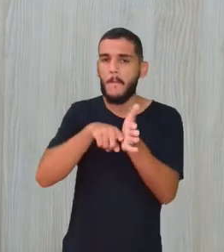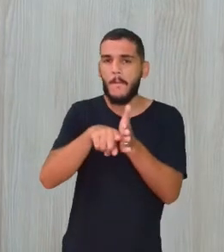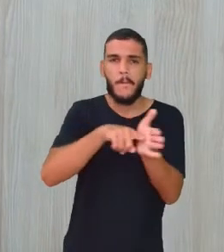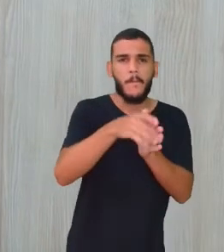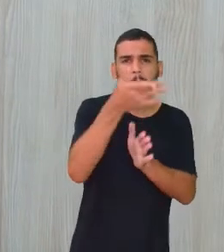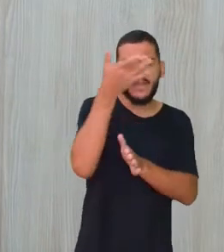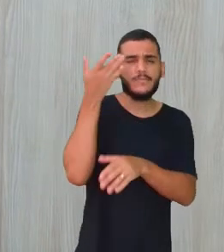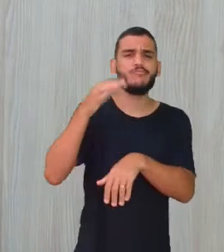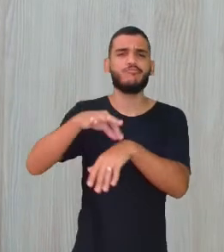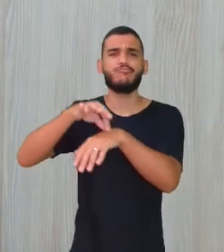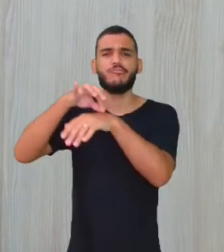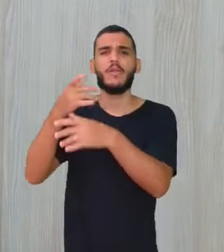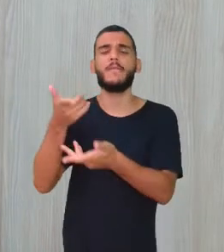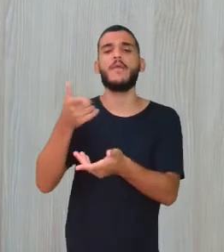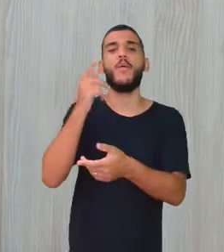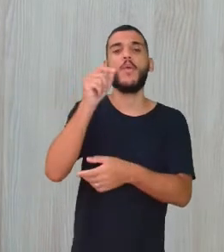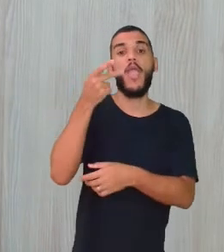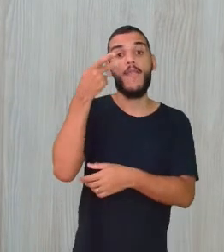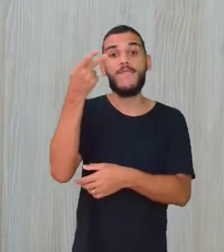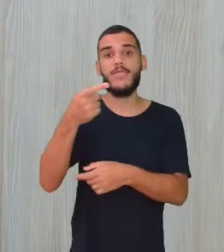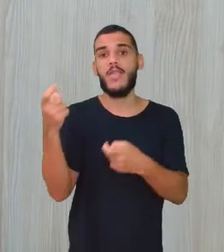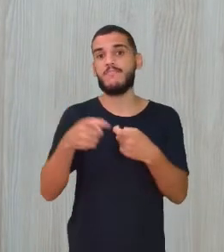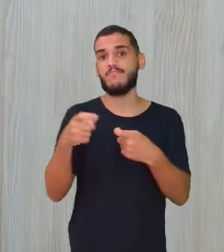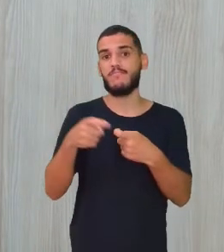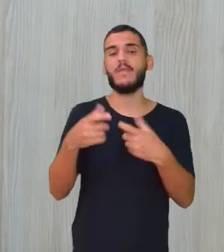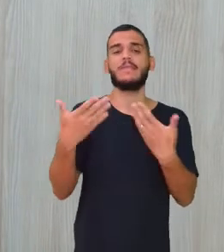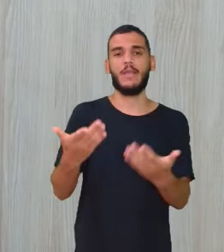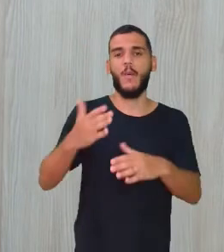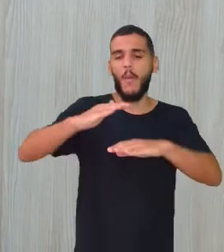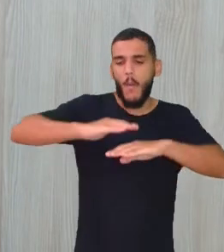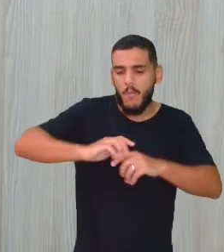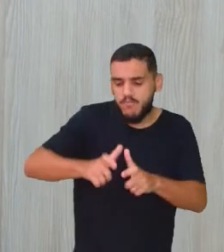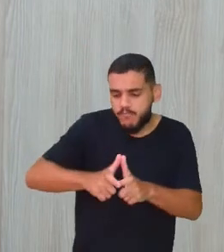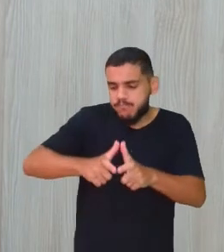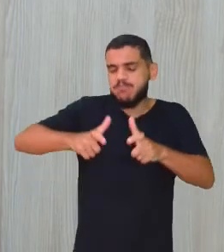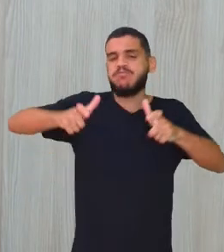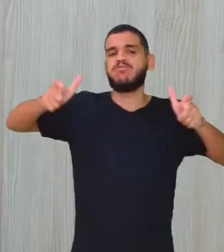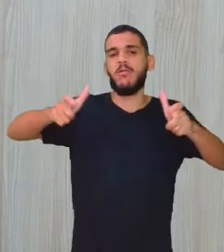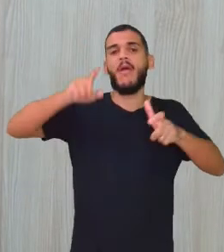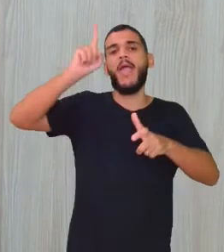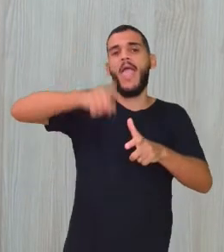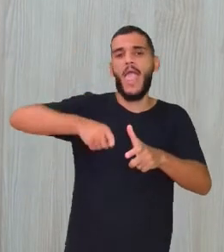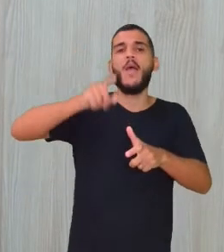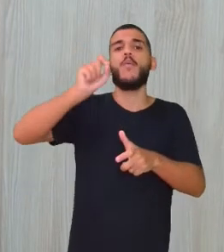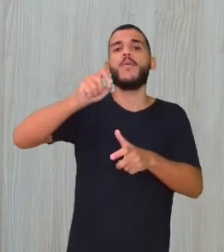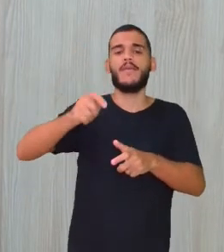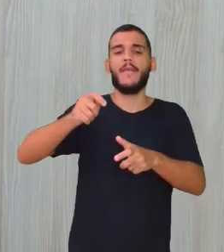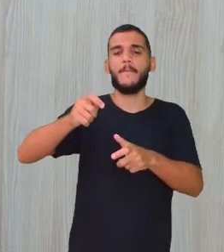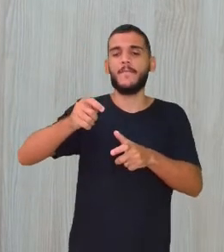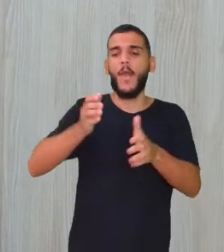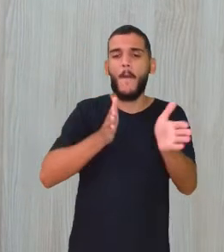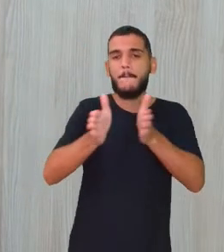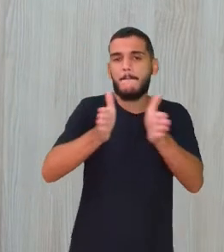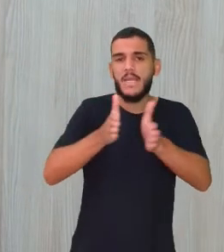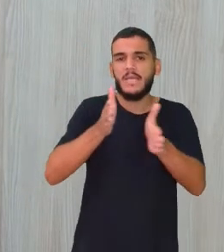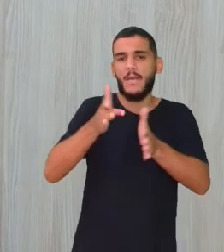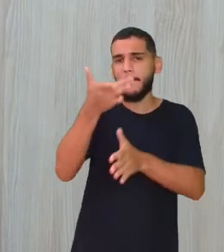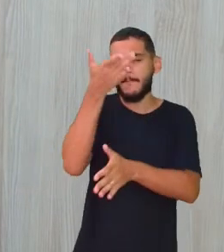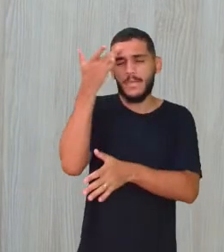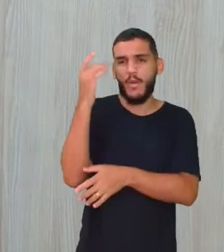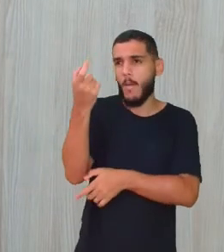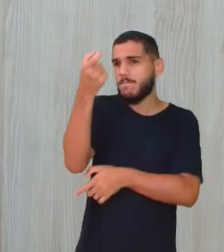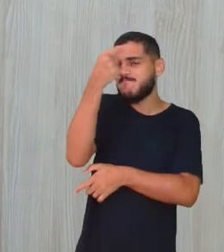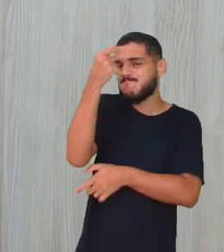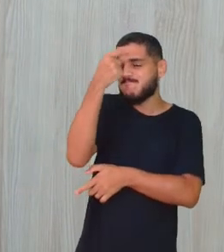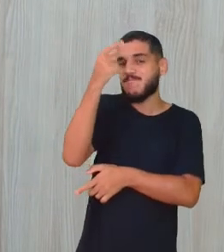exame, para ir para o médico. Então, isso tem crescido muito. Então, essa campanha de conscientização, ela realmente, através de pesquisas,